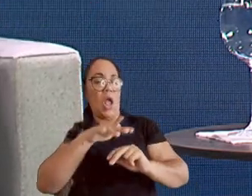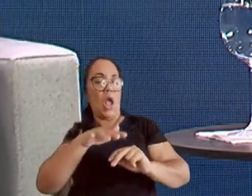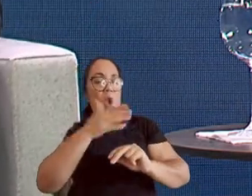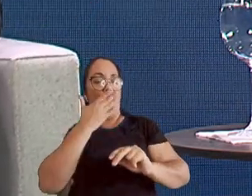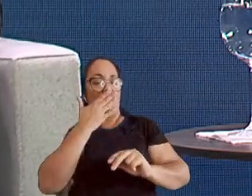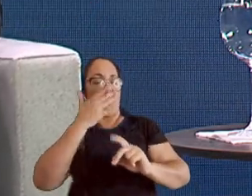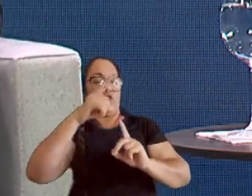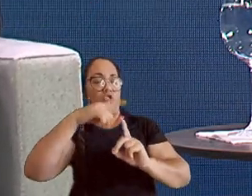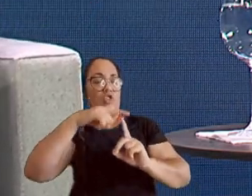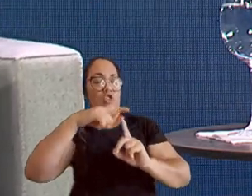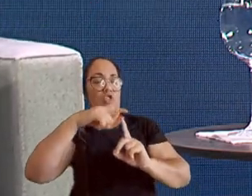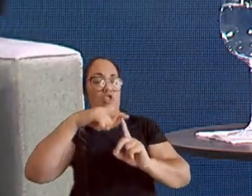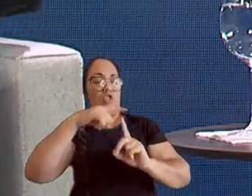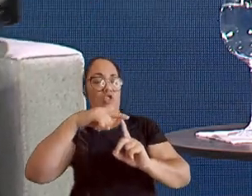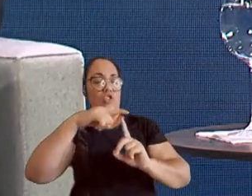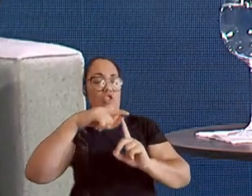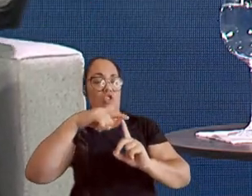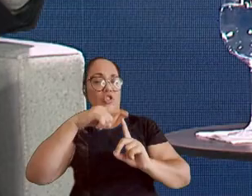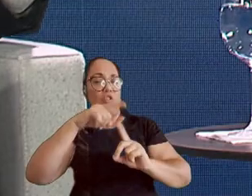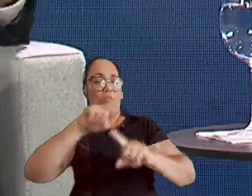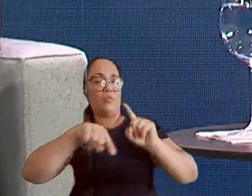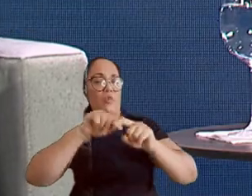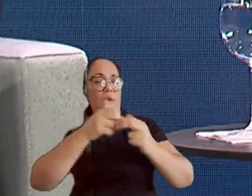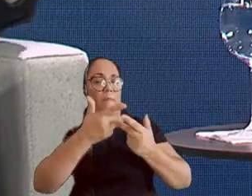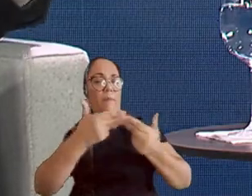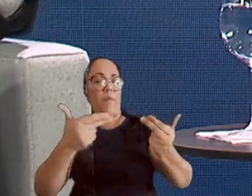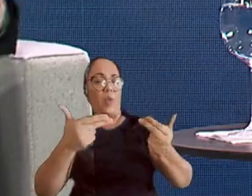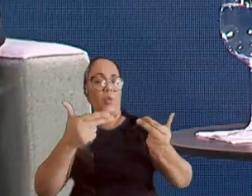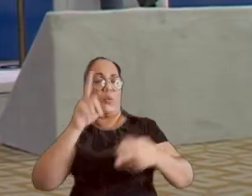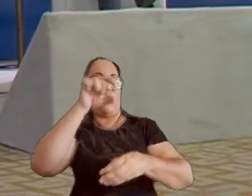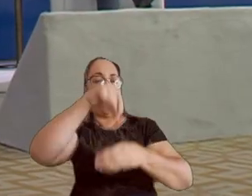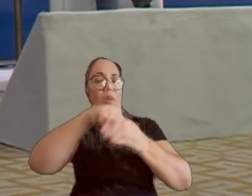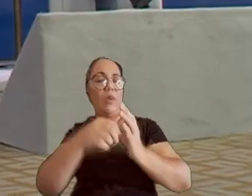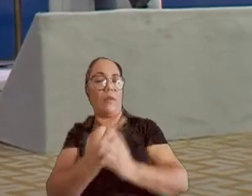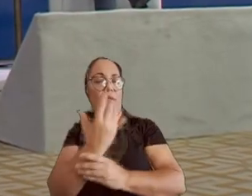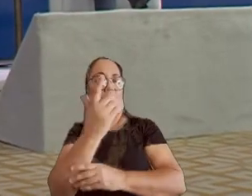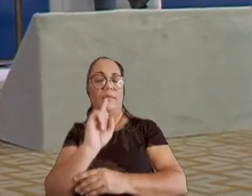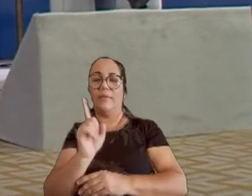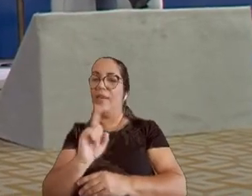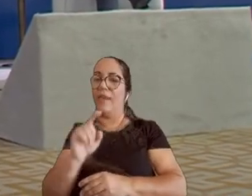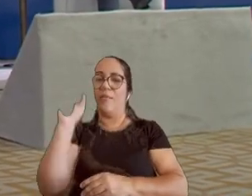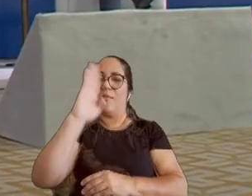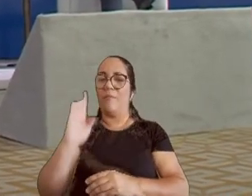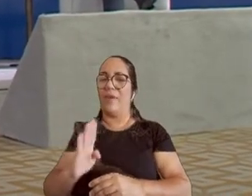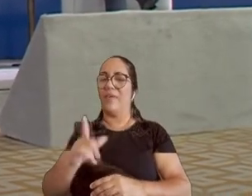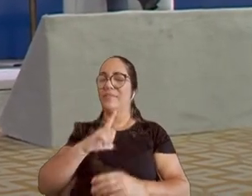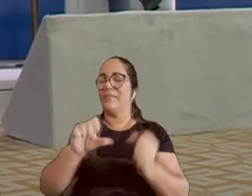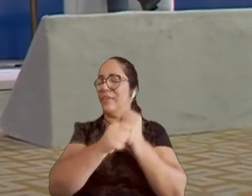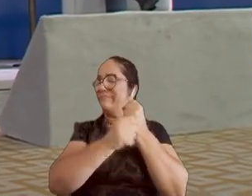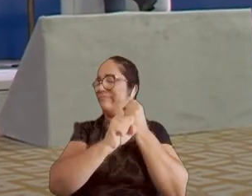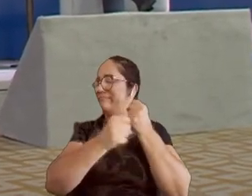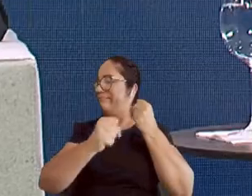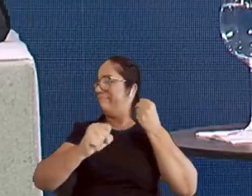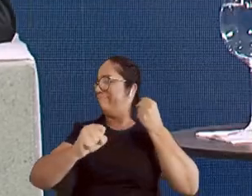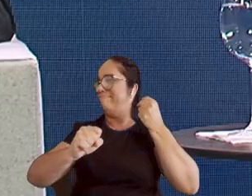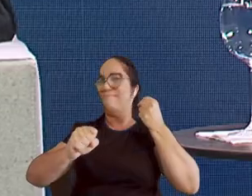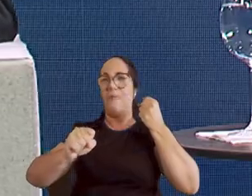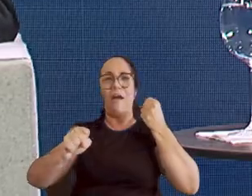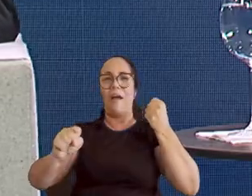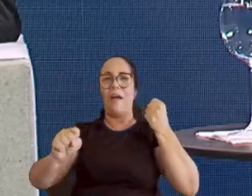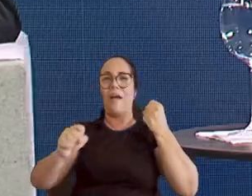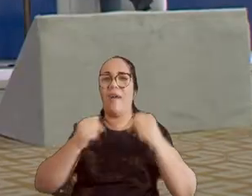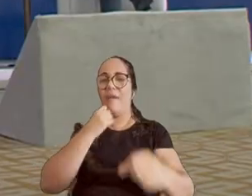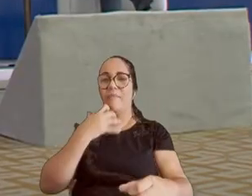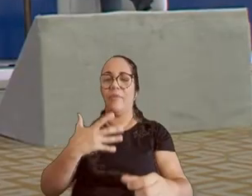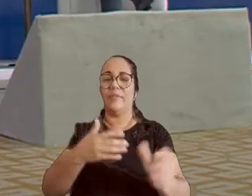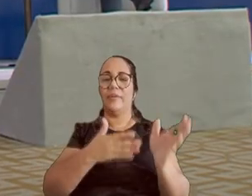proteína só é muito afeto é muito disponibilidade para um país do tamanho da geografia no Brasil assim é muito bacana e Thiagão